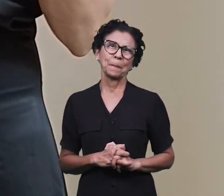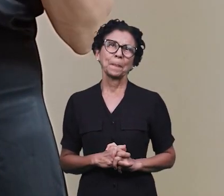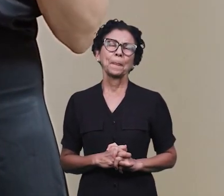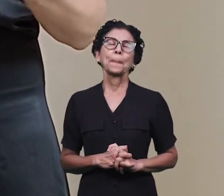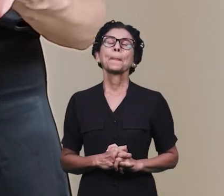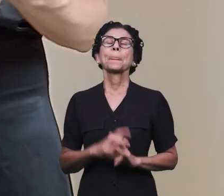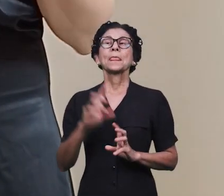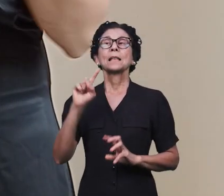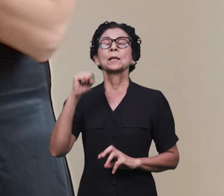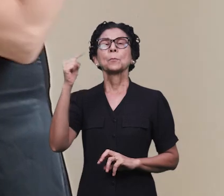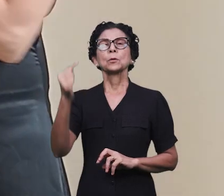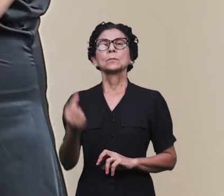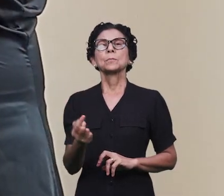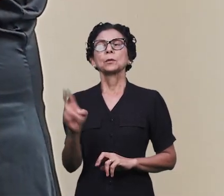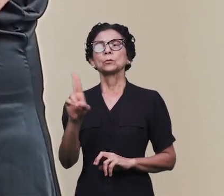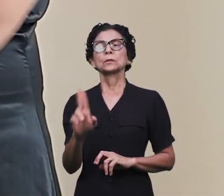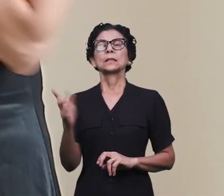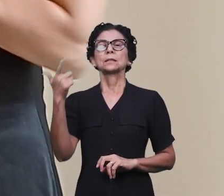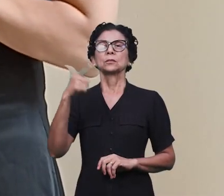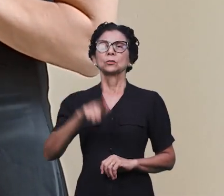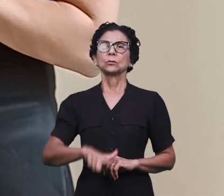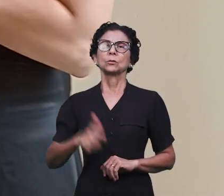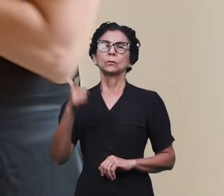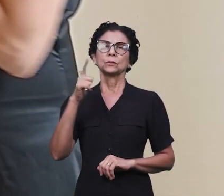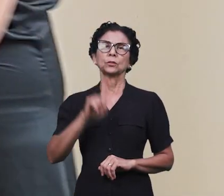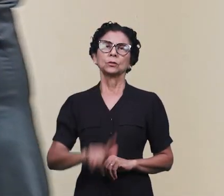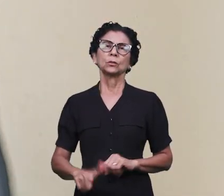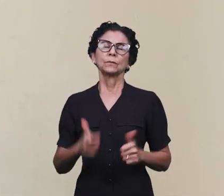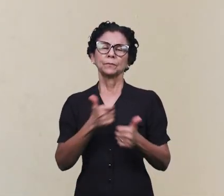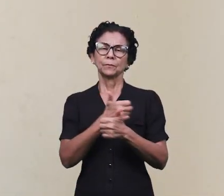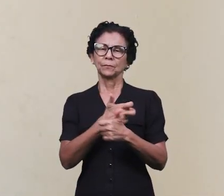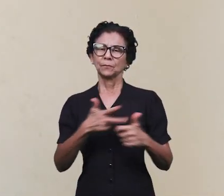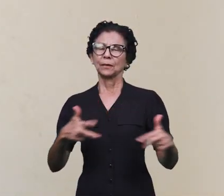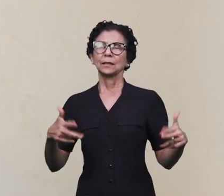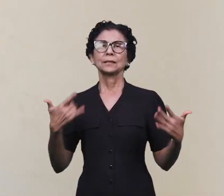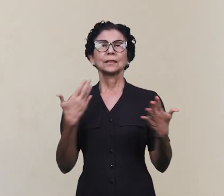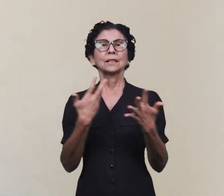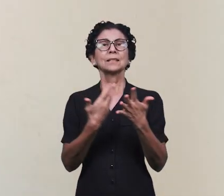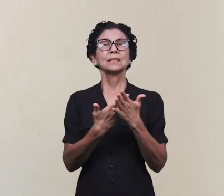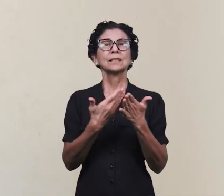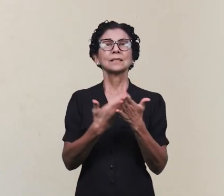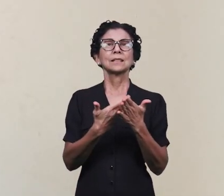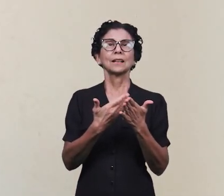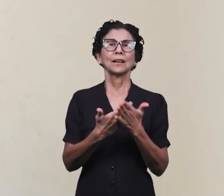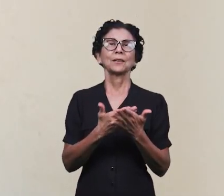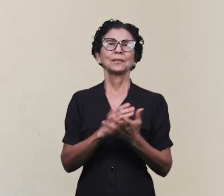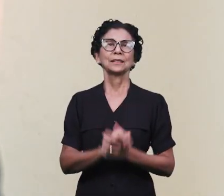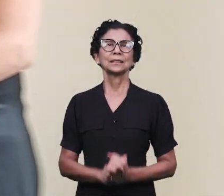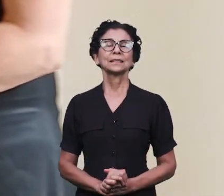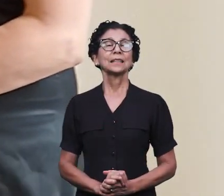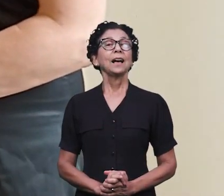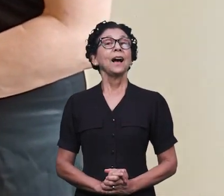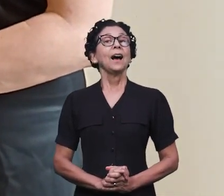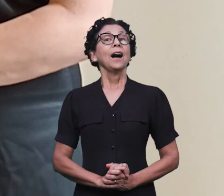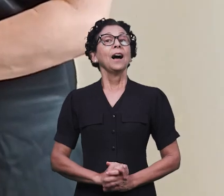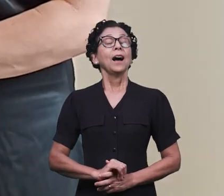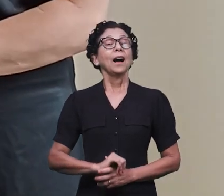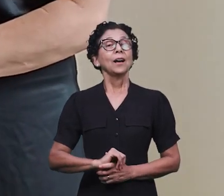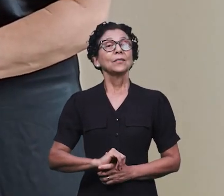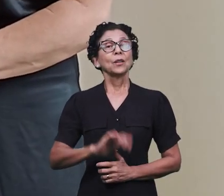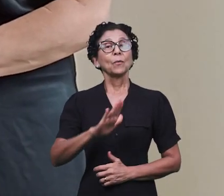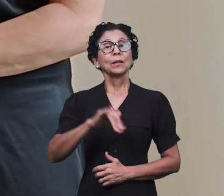podemos reutilizar, que nós podemos utilizar em várias aulas. E isso faz com que a criança